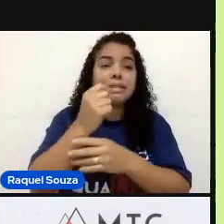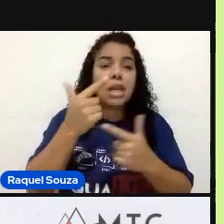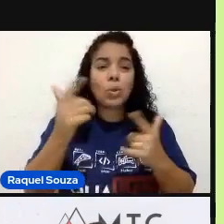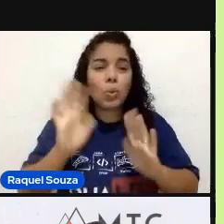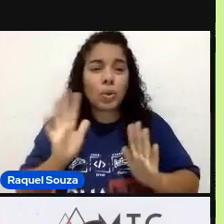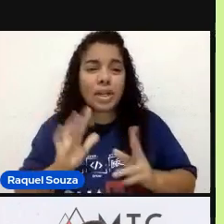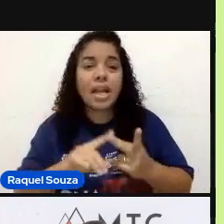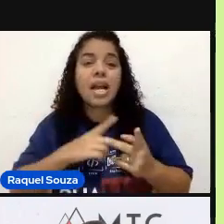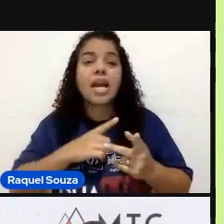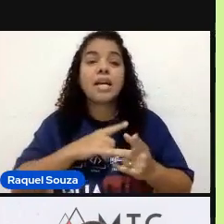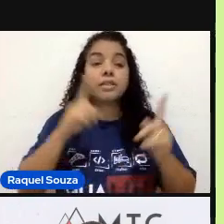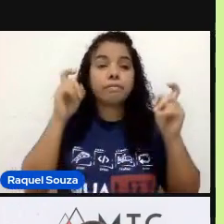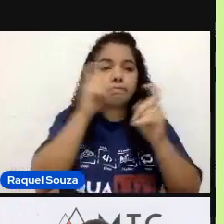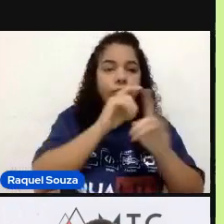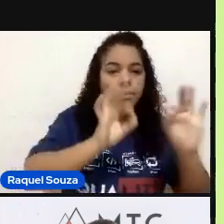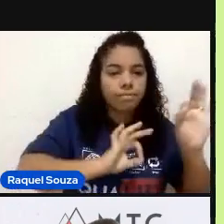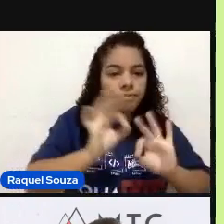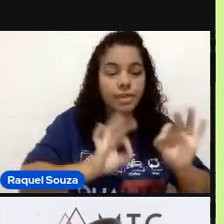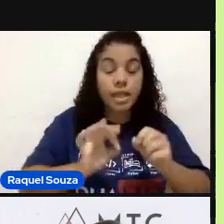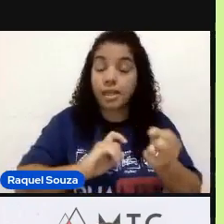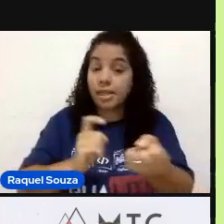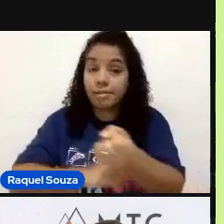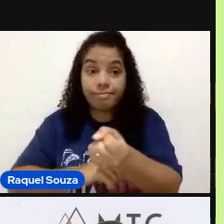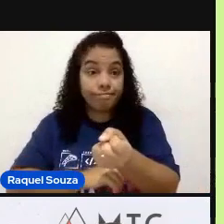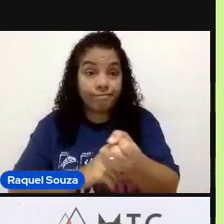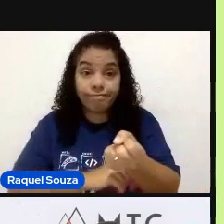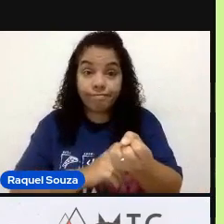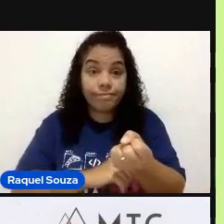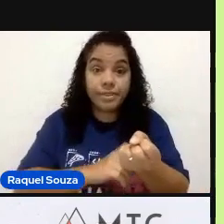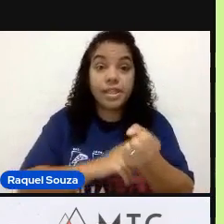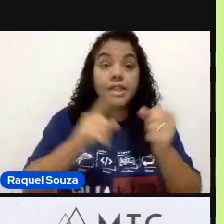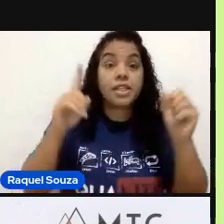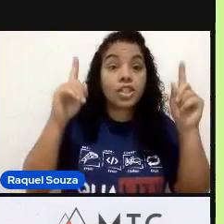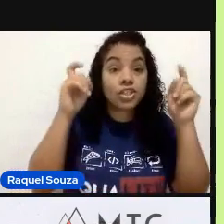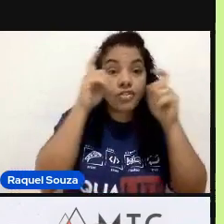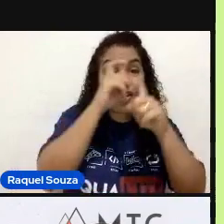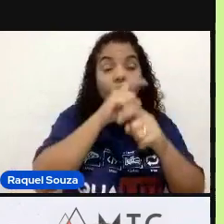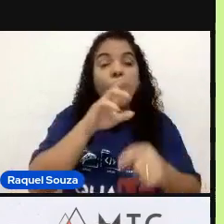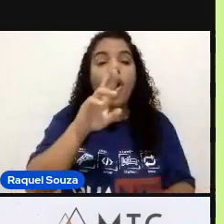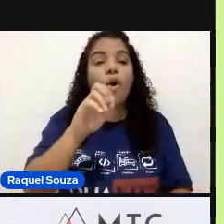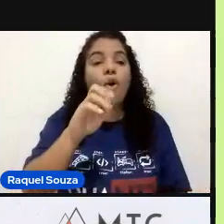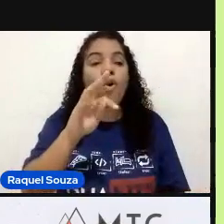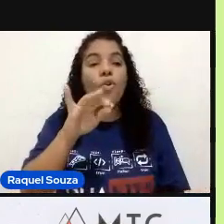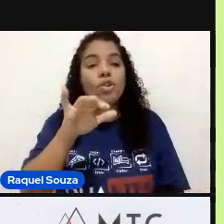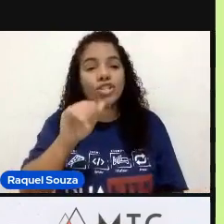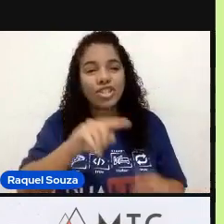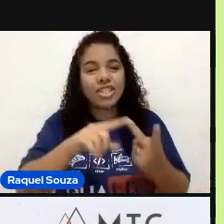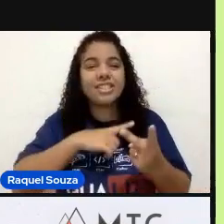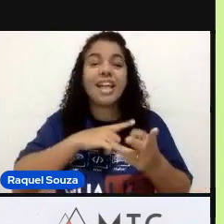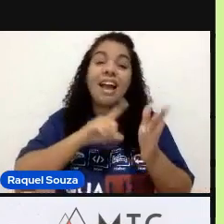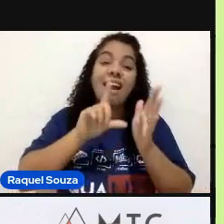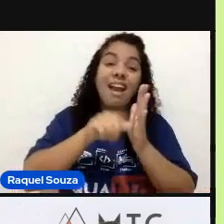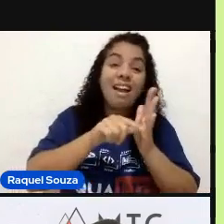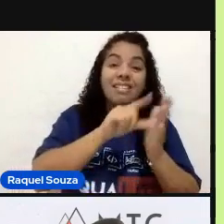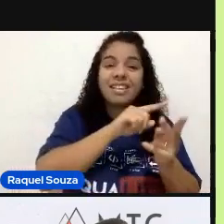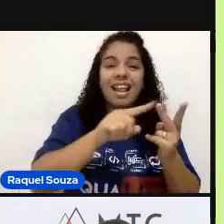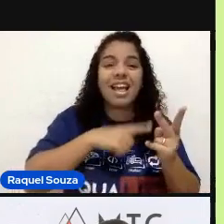planejar, irritabilidade, dificuldade de ter rotina, atrasos